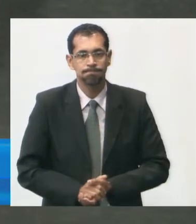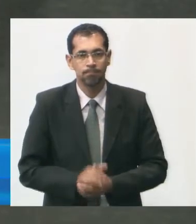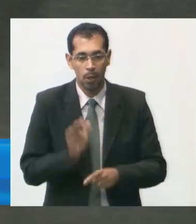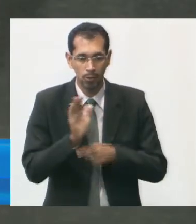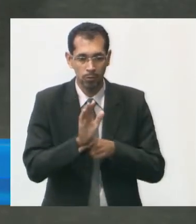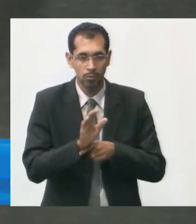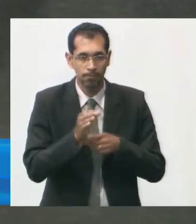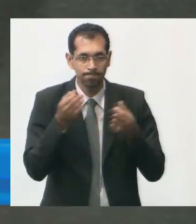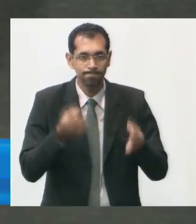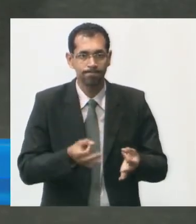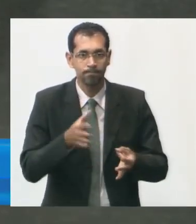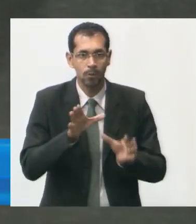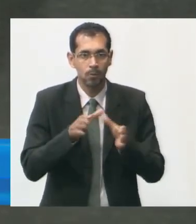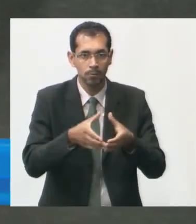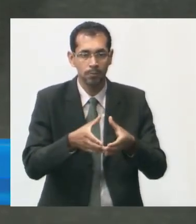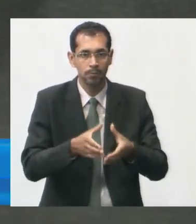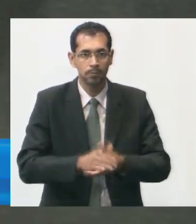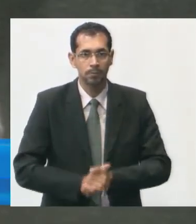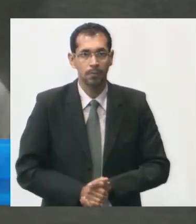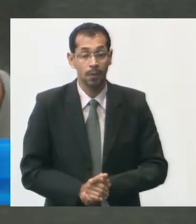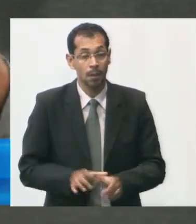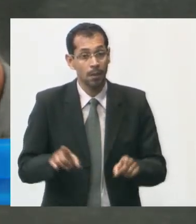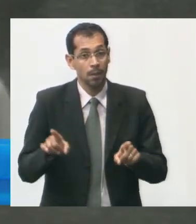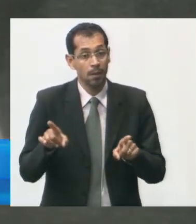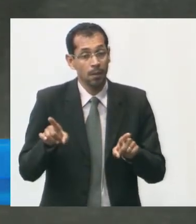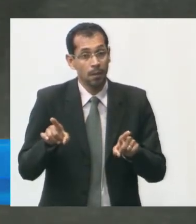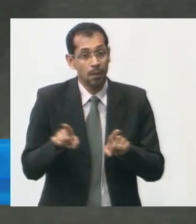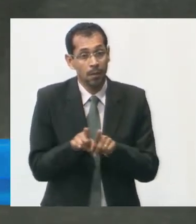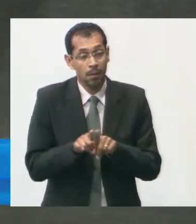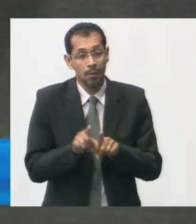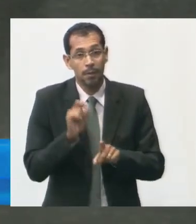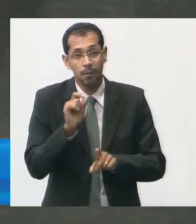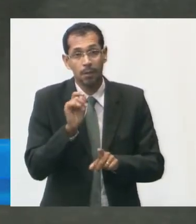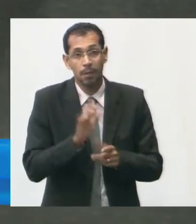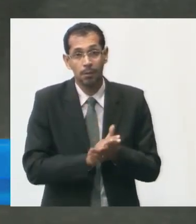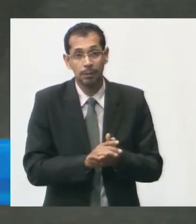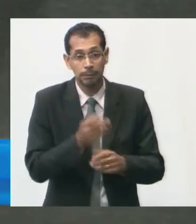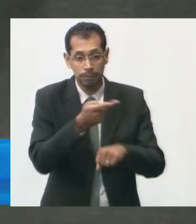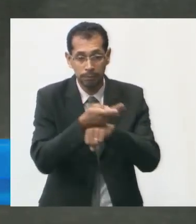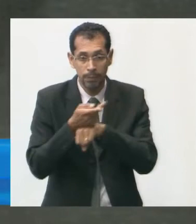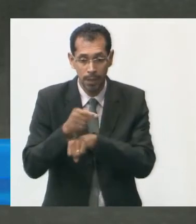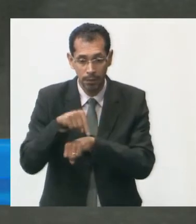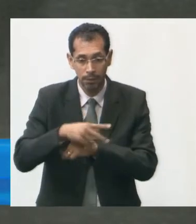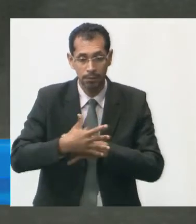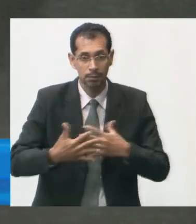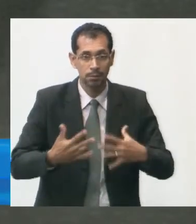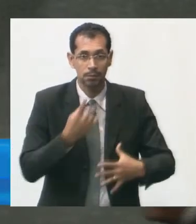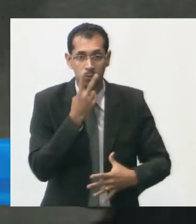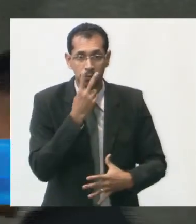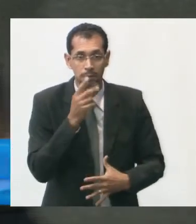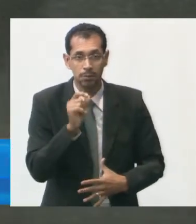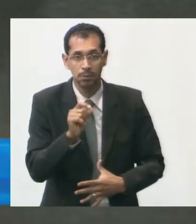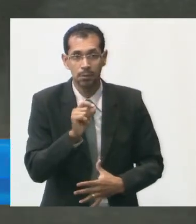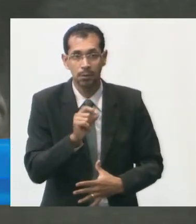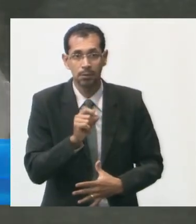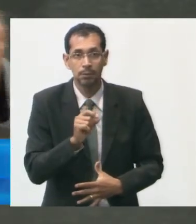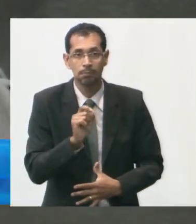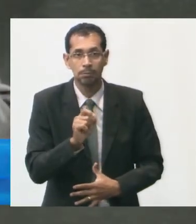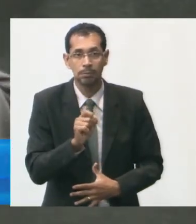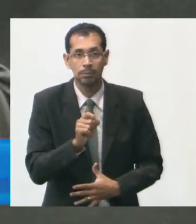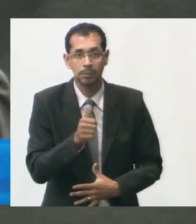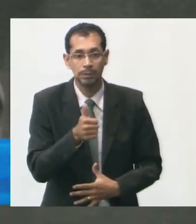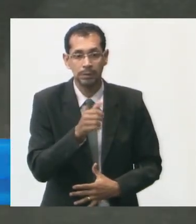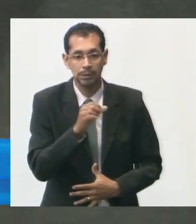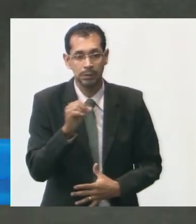senhor presidente, com relação ao empréstimo de 100 milhões de dólares, a gente realmente quer aqui parabenizar